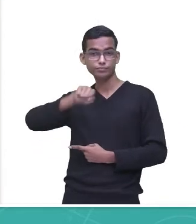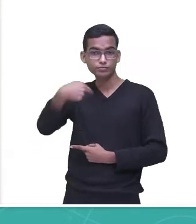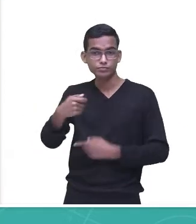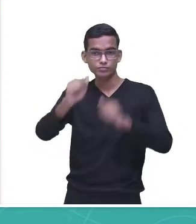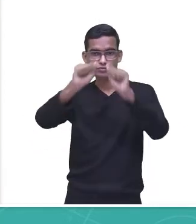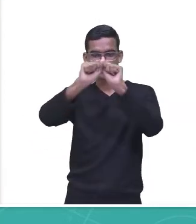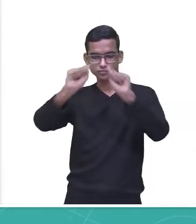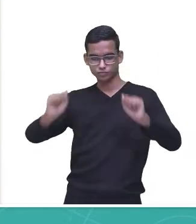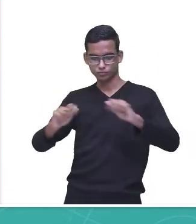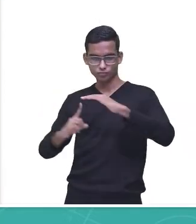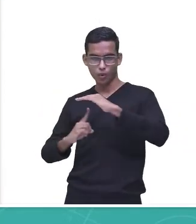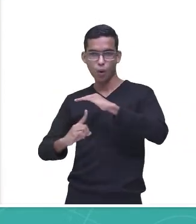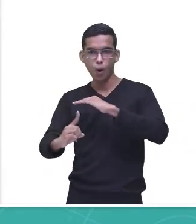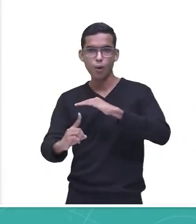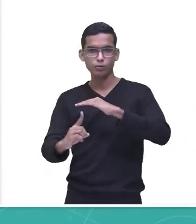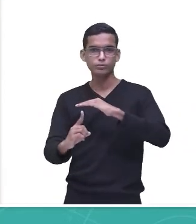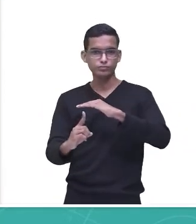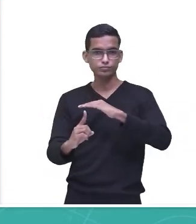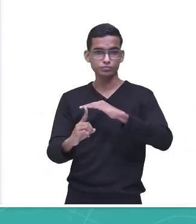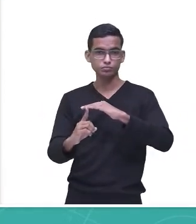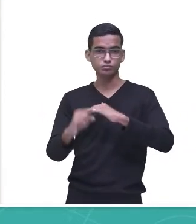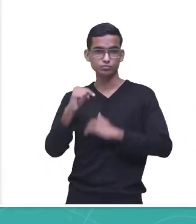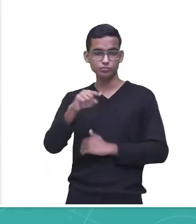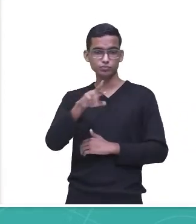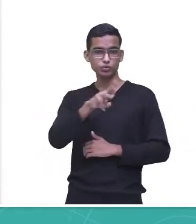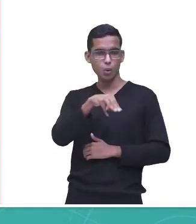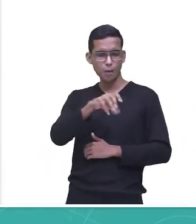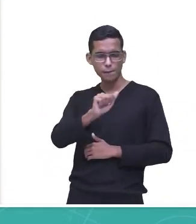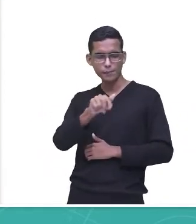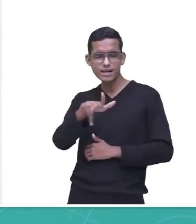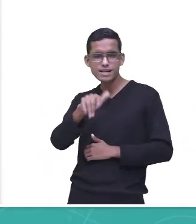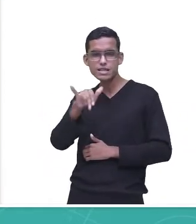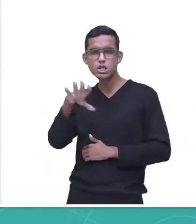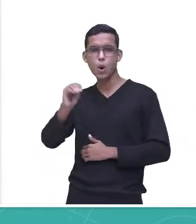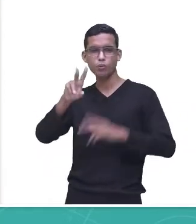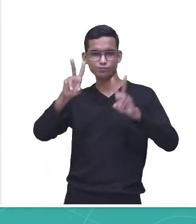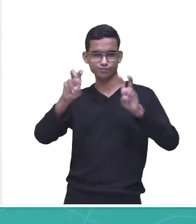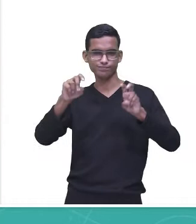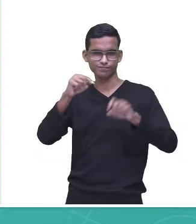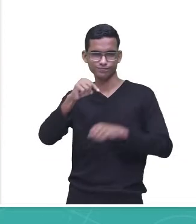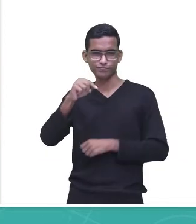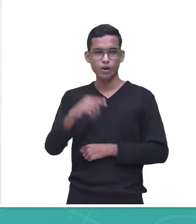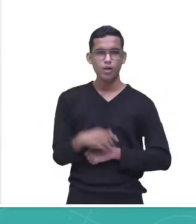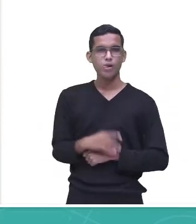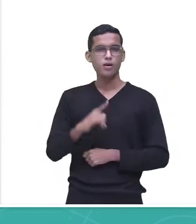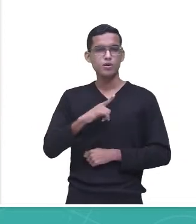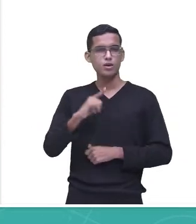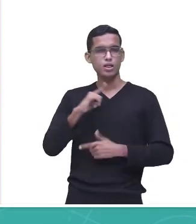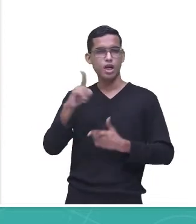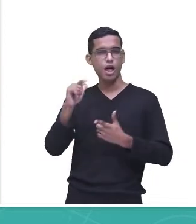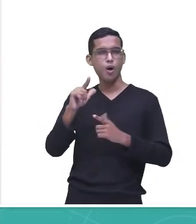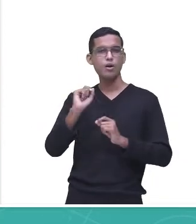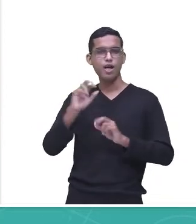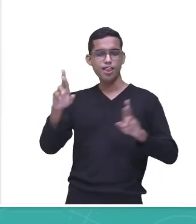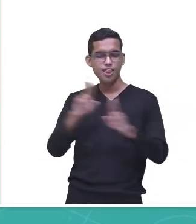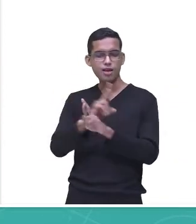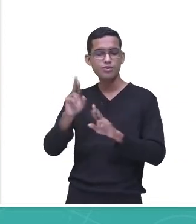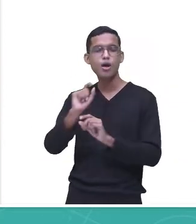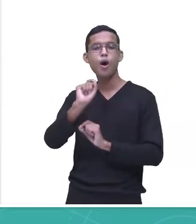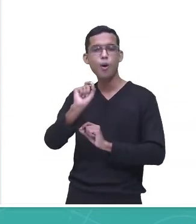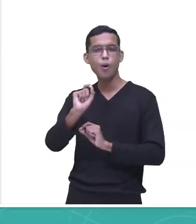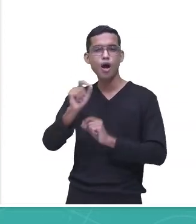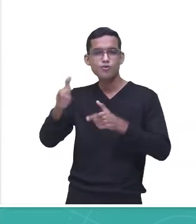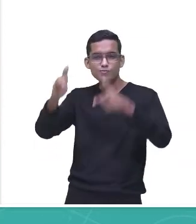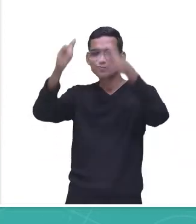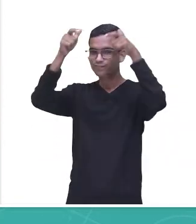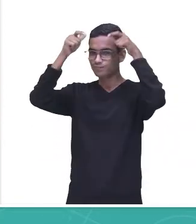termo românico está intimamente relacionado com as influências do Império Romano, ou seja, foi no Império Romano